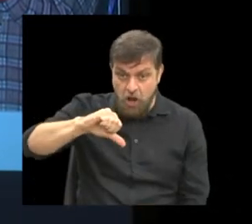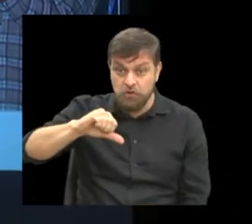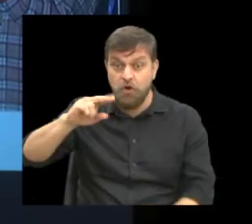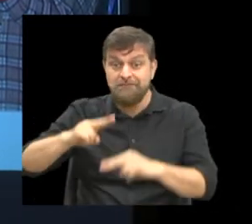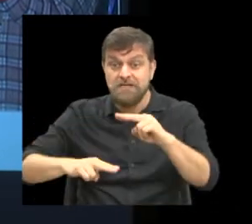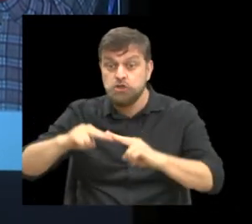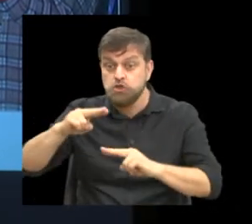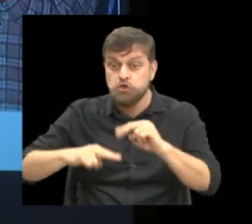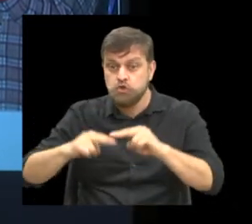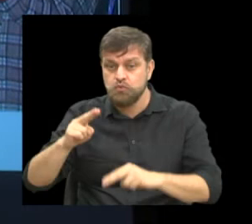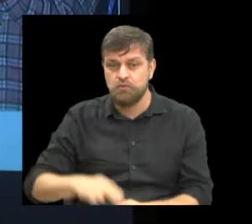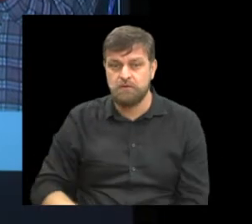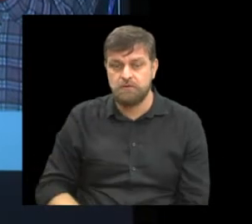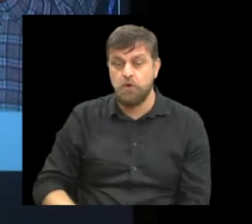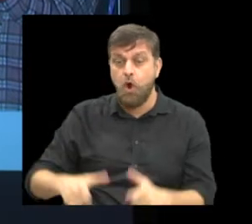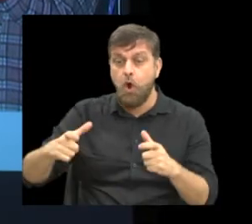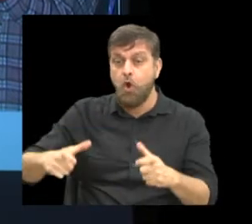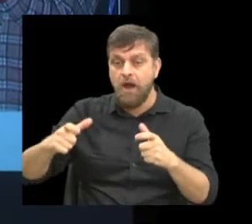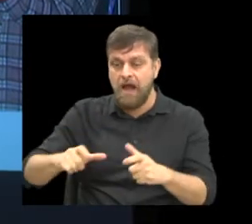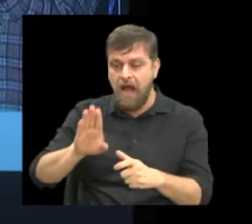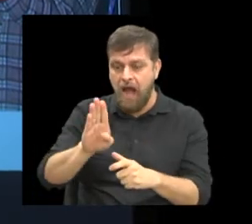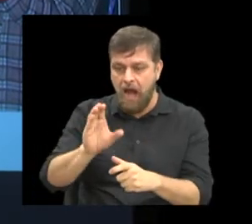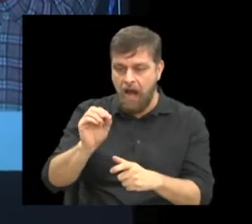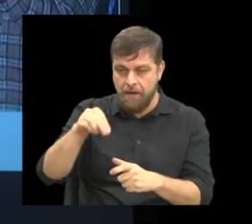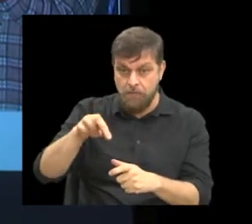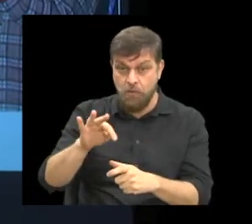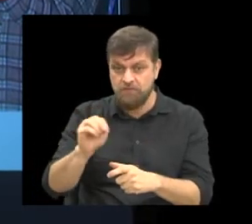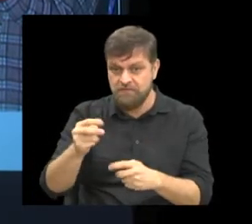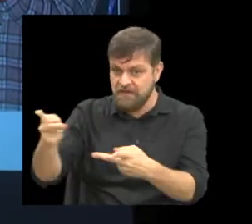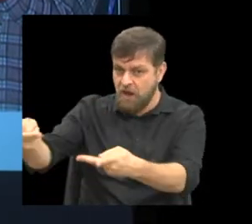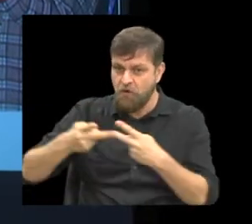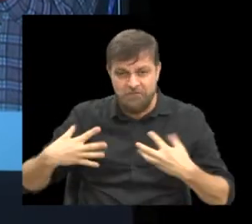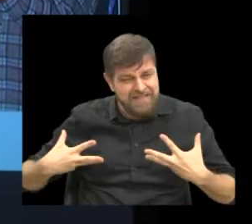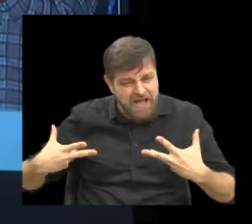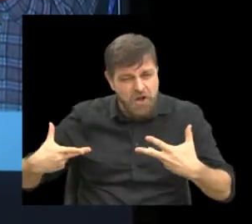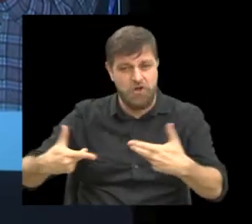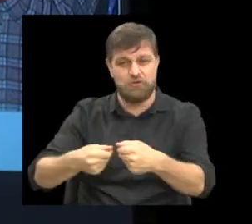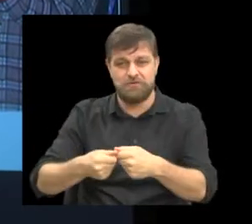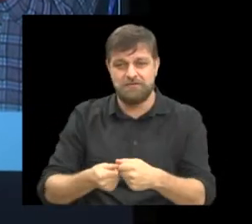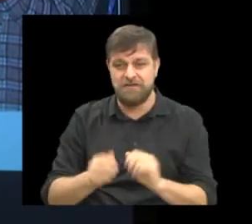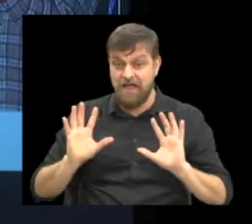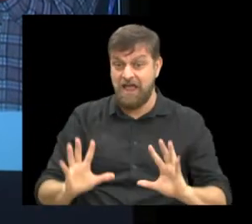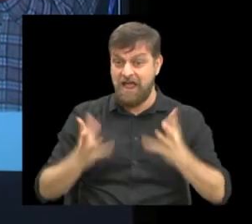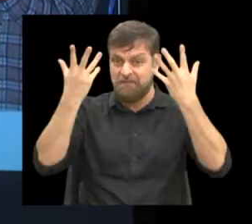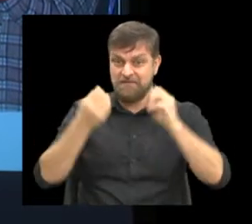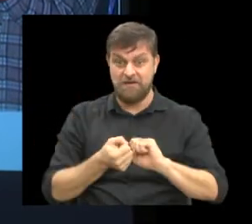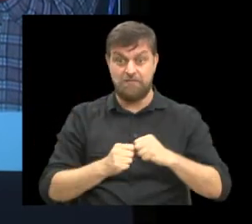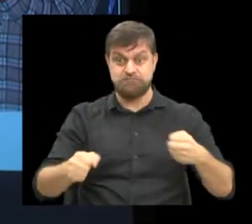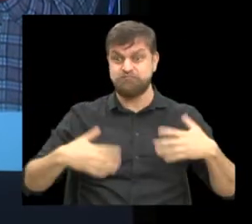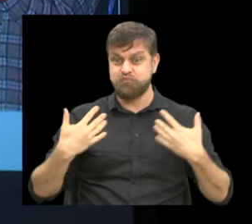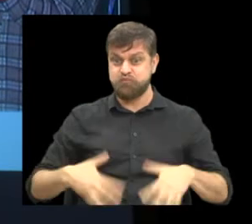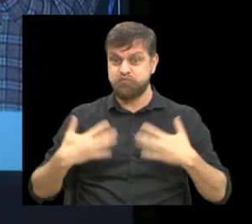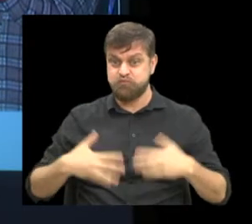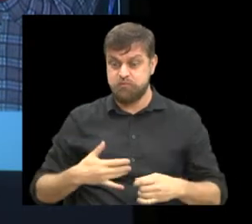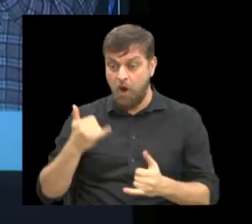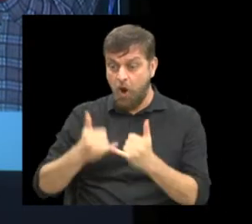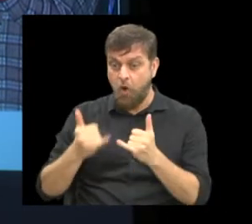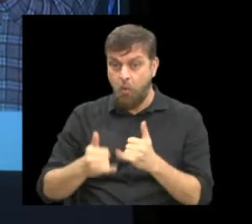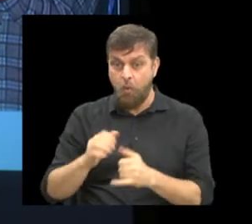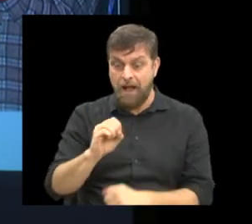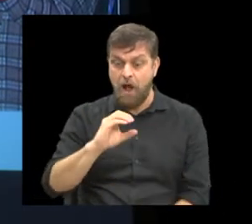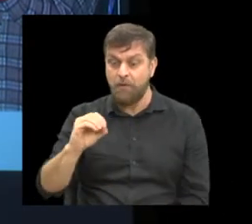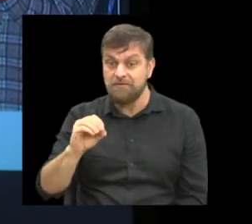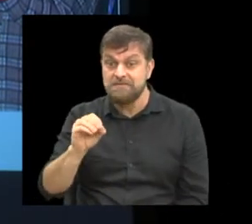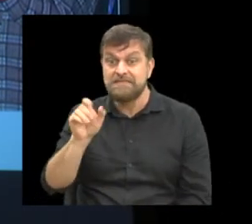junho, vai ser no Clube Bonfim. E estão todos convidados, tá? É uma festa muito grande, o ano passado deu quase 800